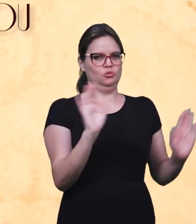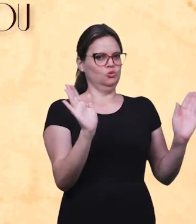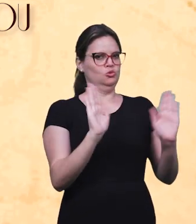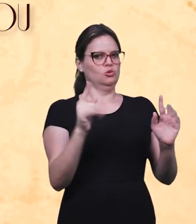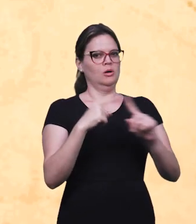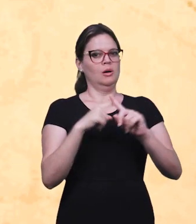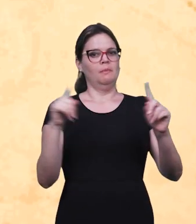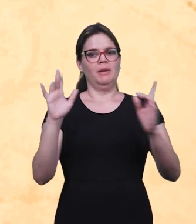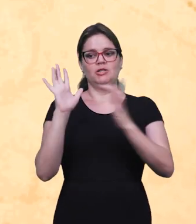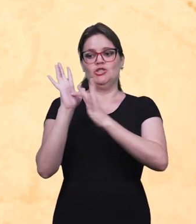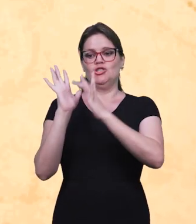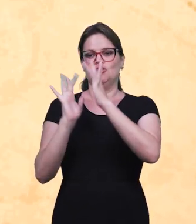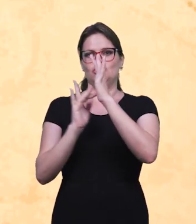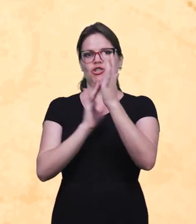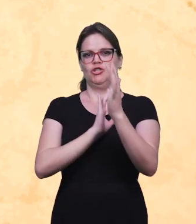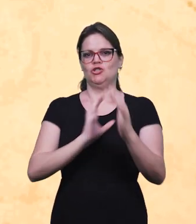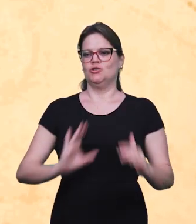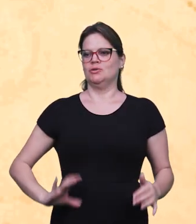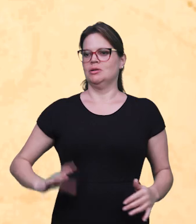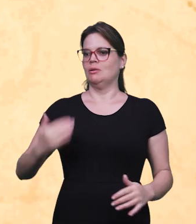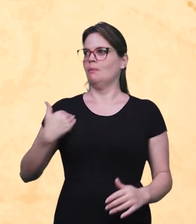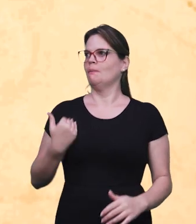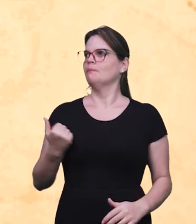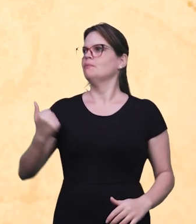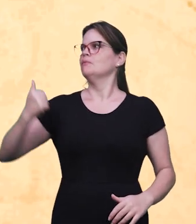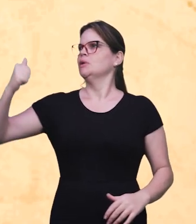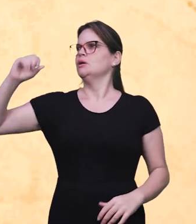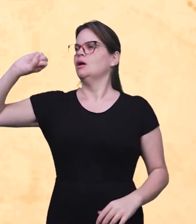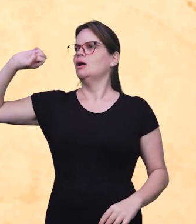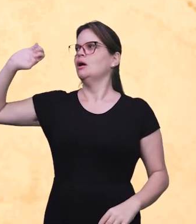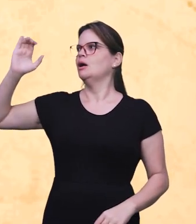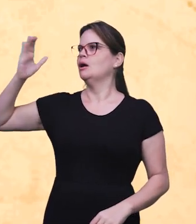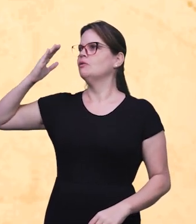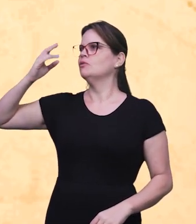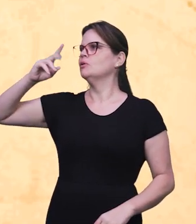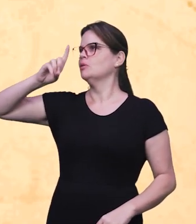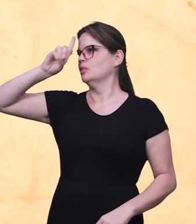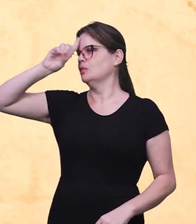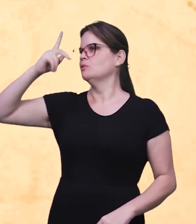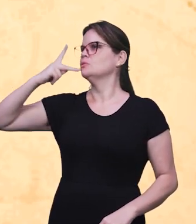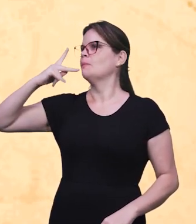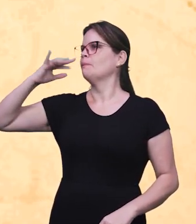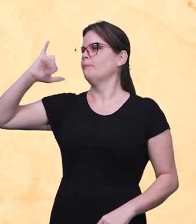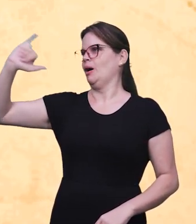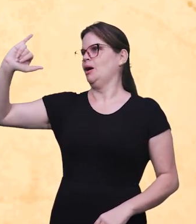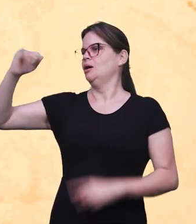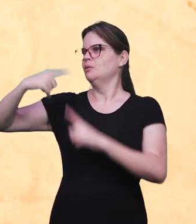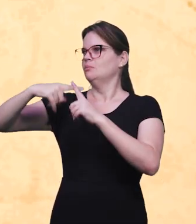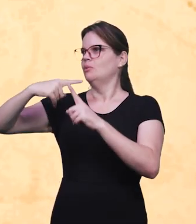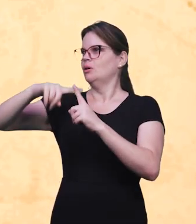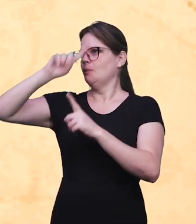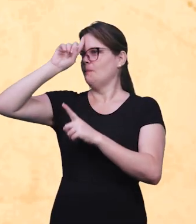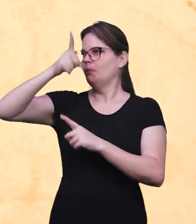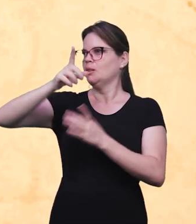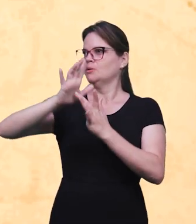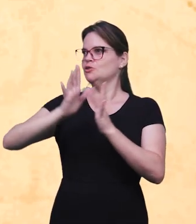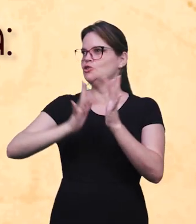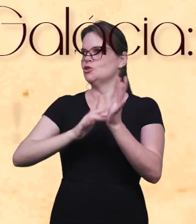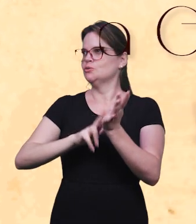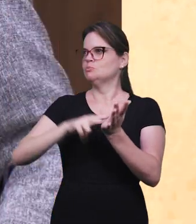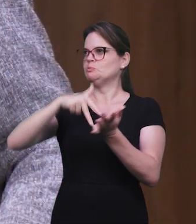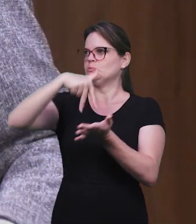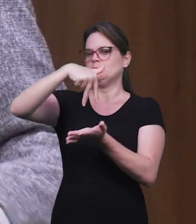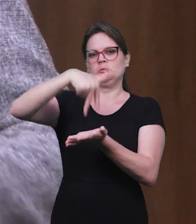dos mortos. E todos os irmãos que estão comigo, as igrejas da